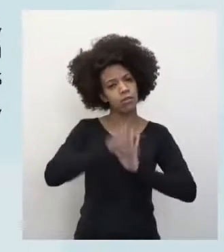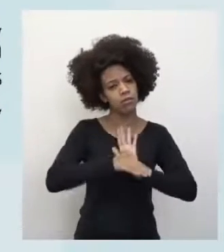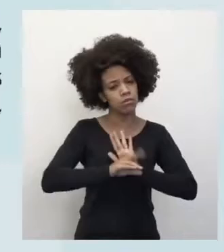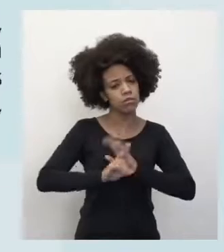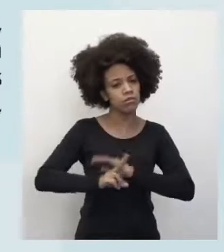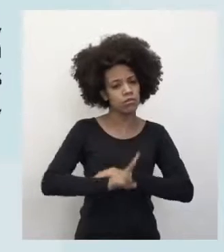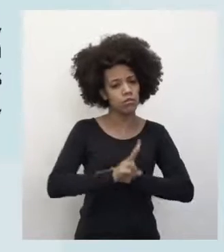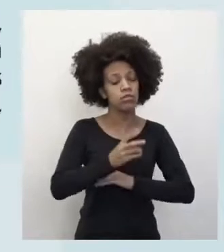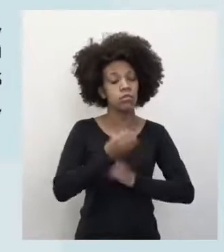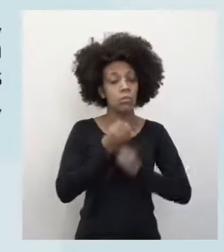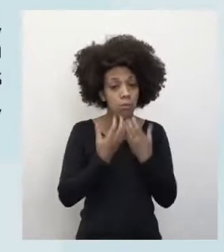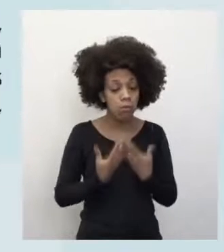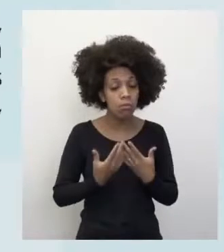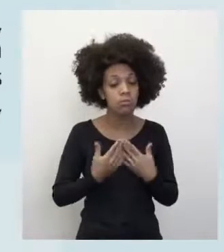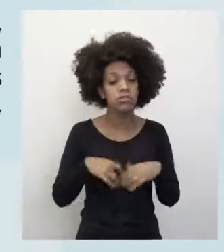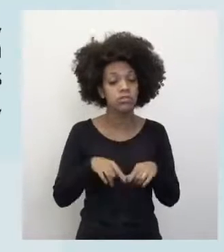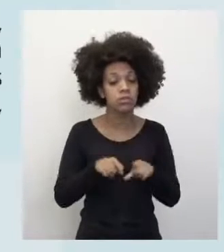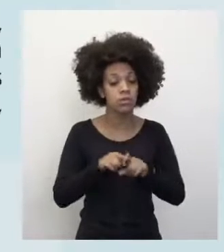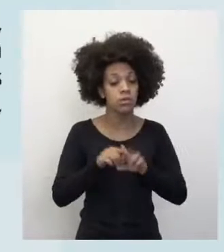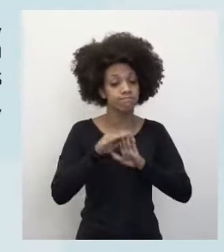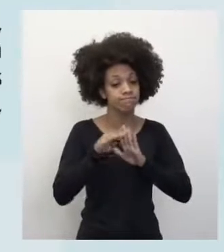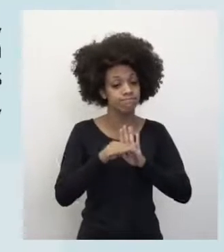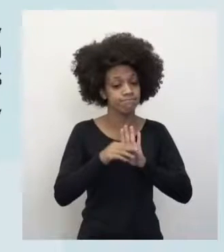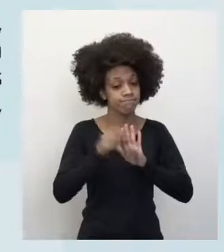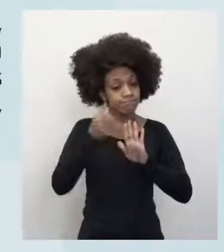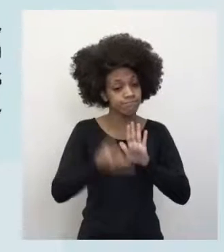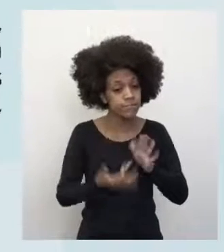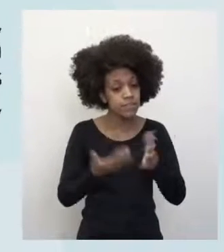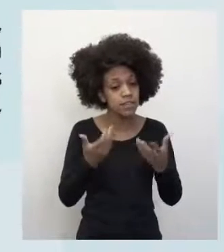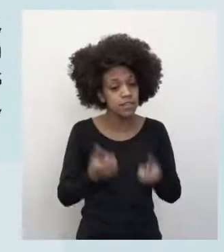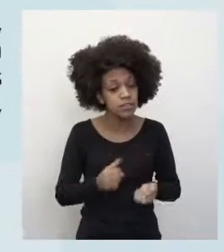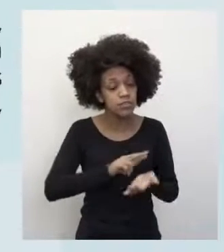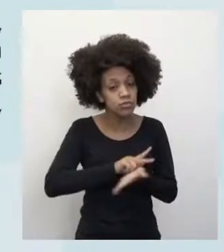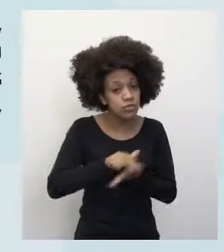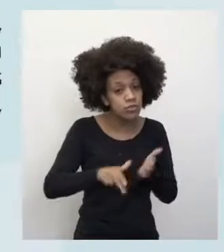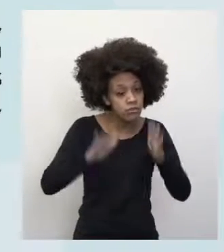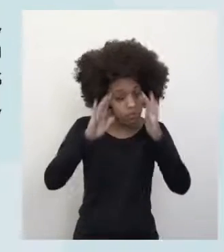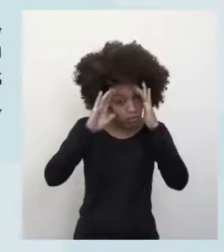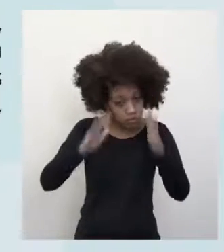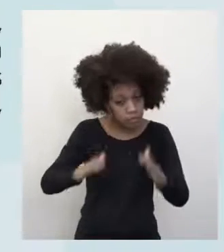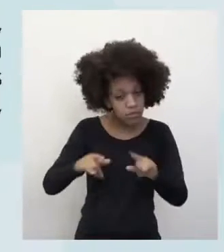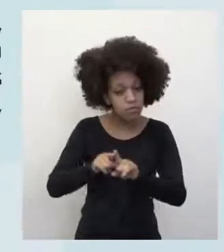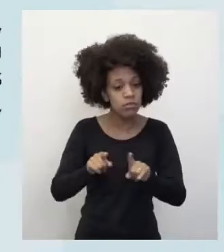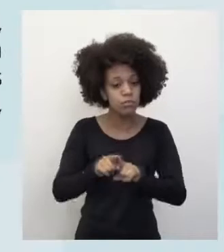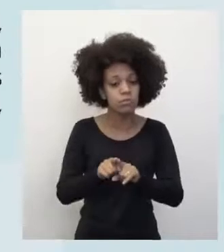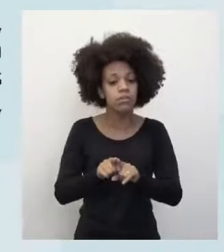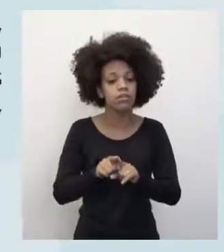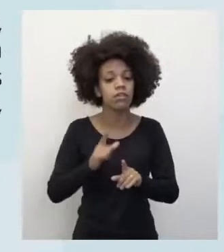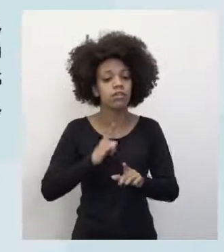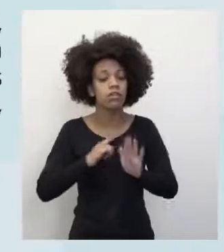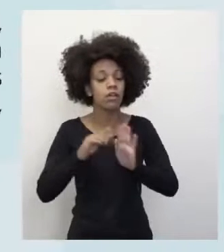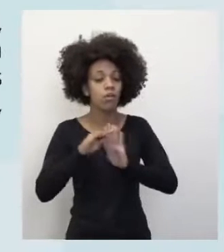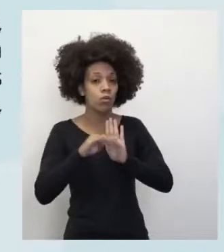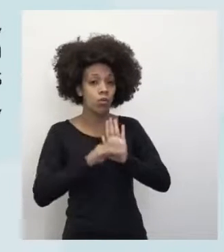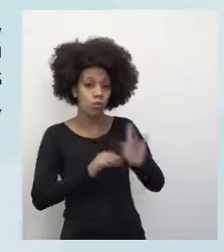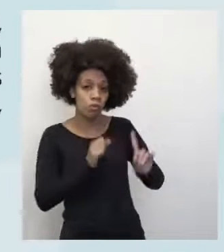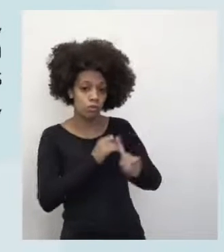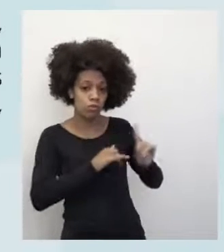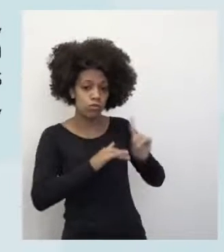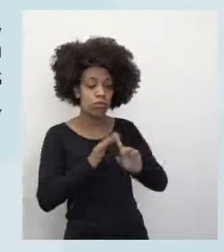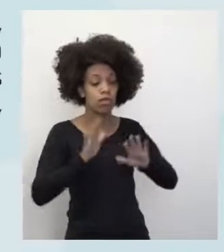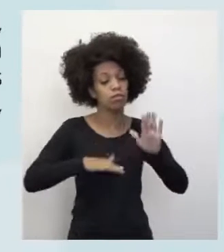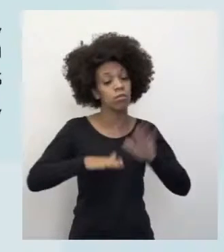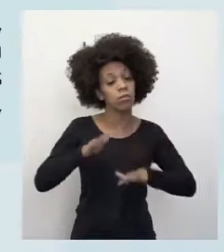valores positivos, a não discriminação, a aceitação da diversidade ao respeito, consolidados e estabelecidos pela sociedade,